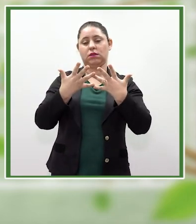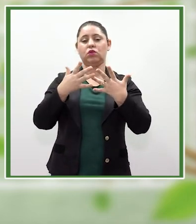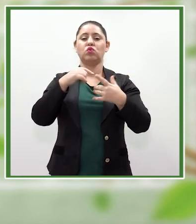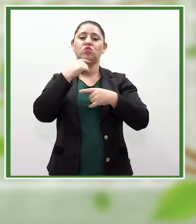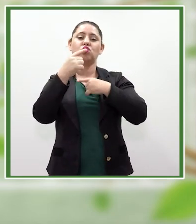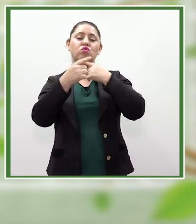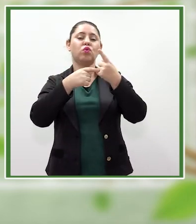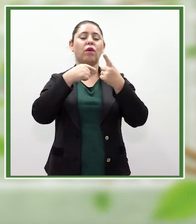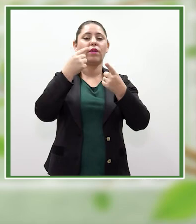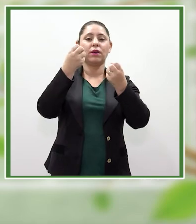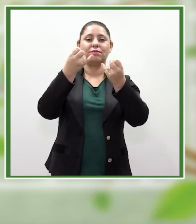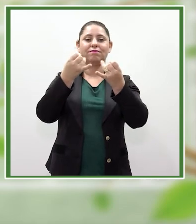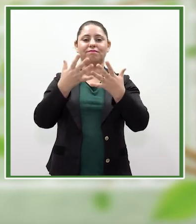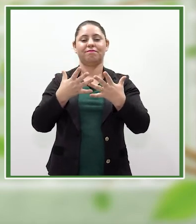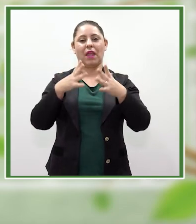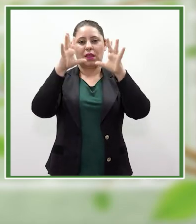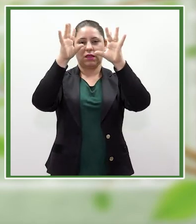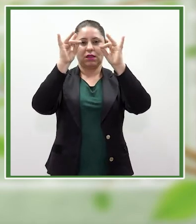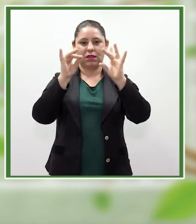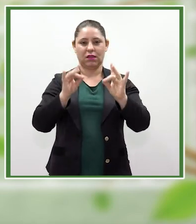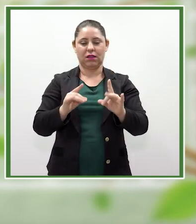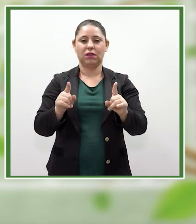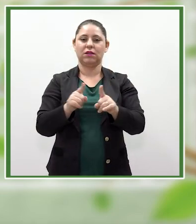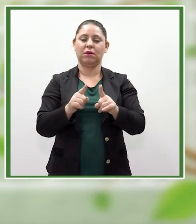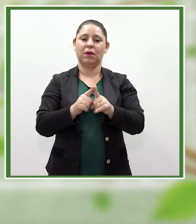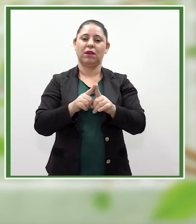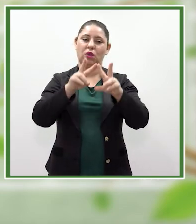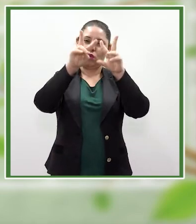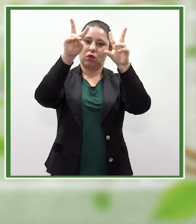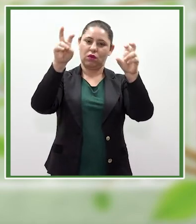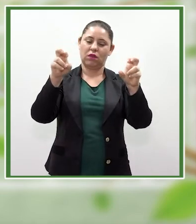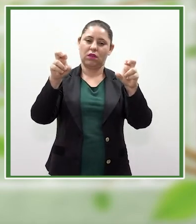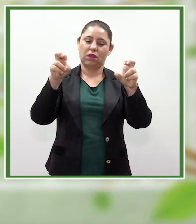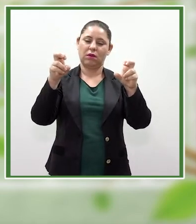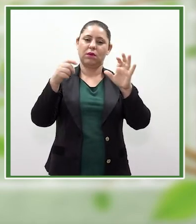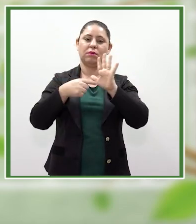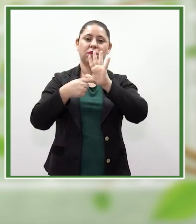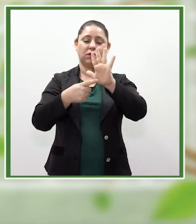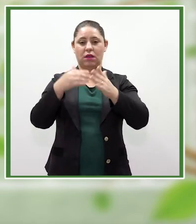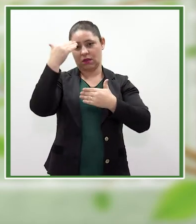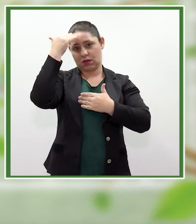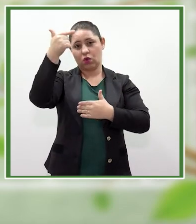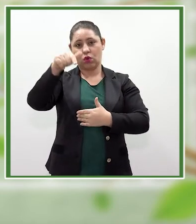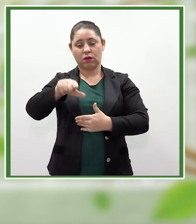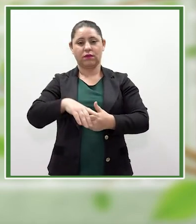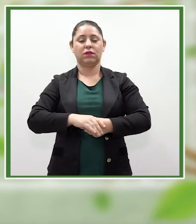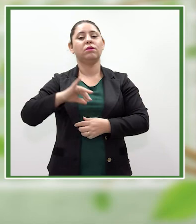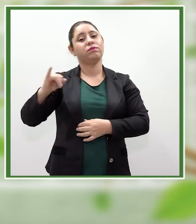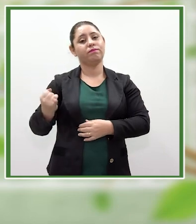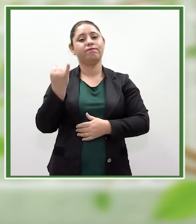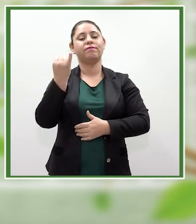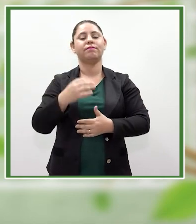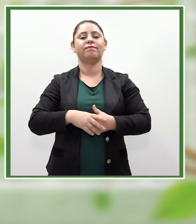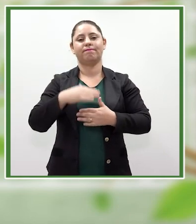para caso seja necessário alguma explicação mais